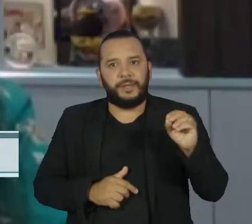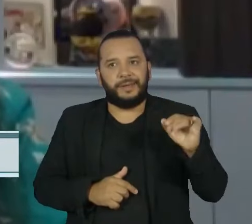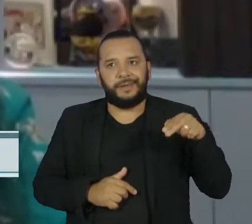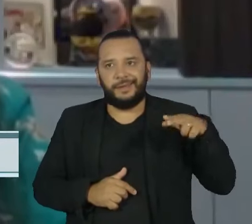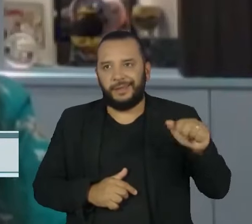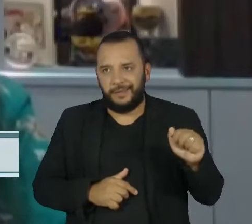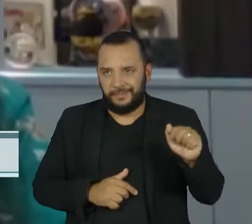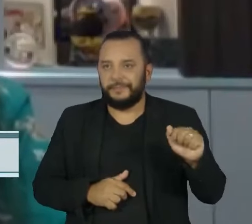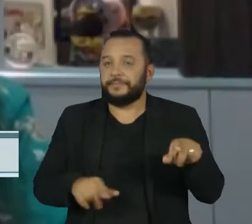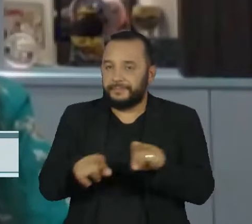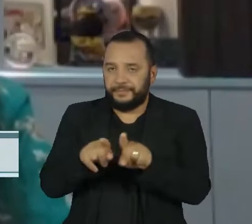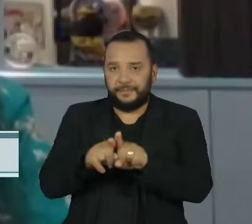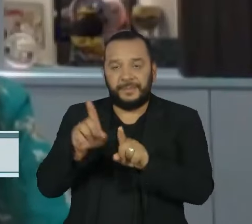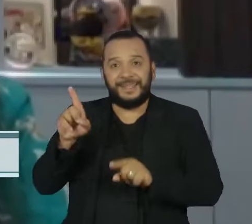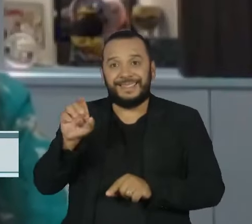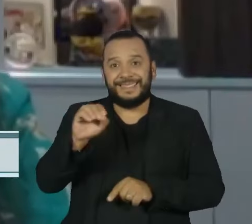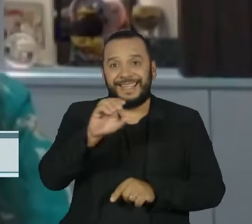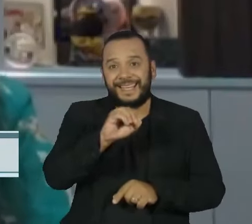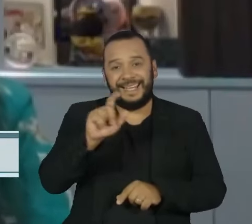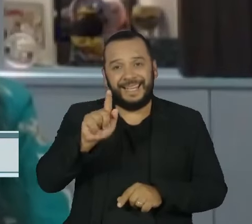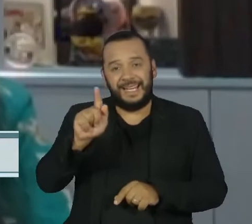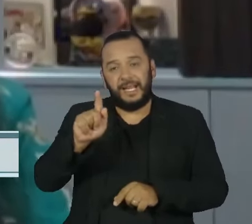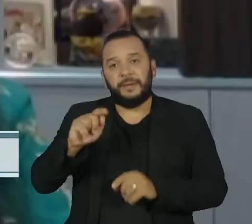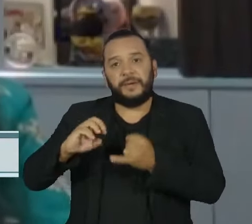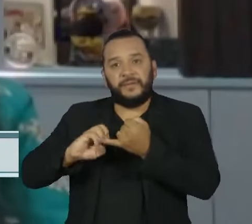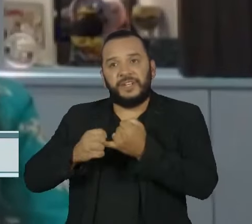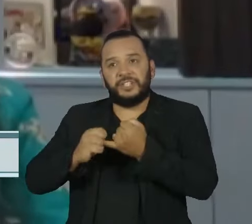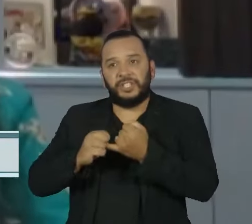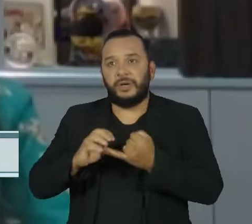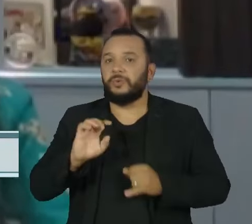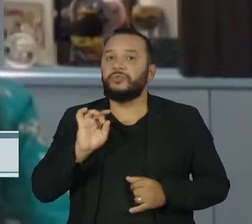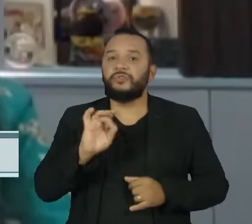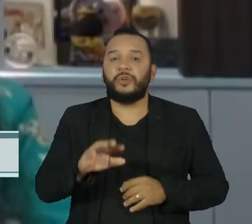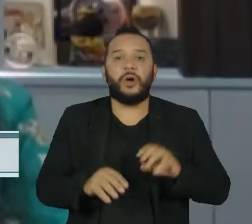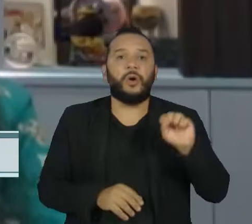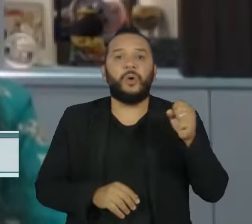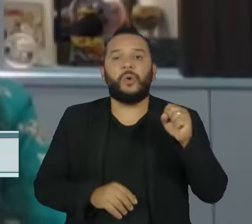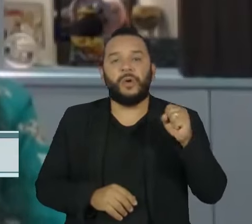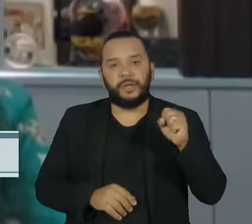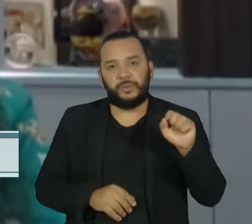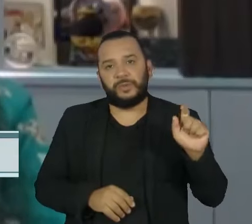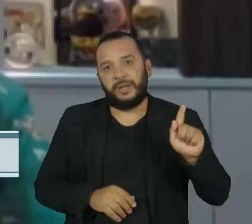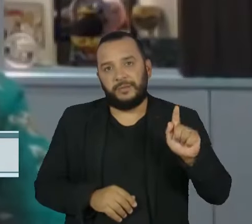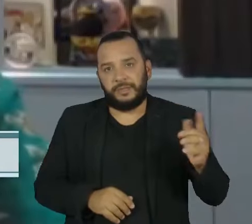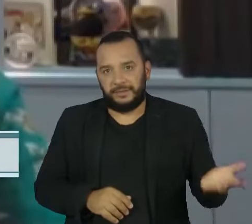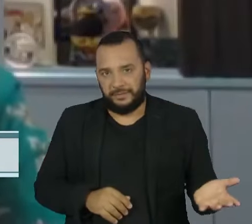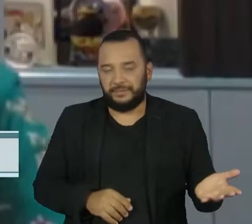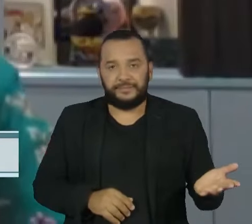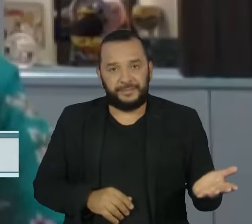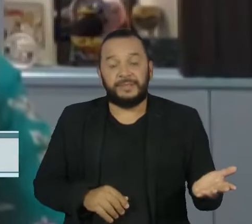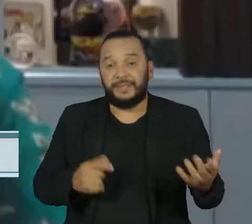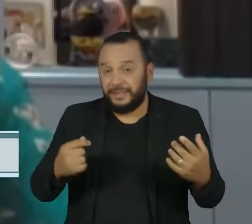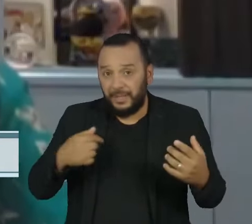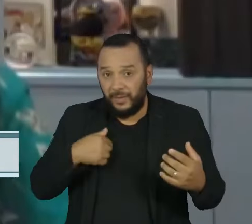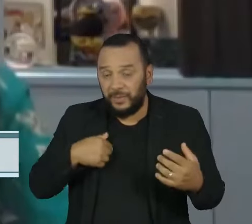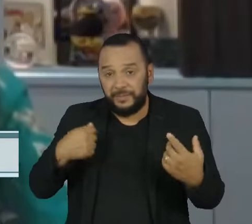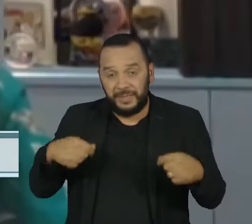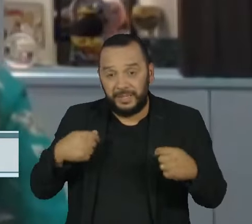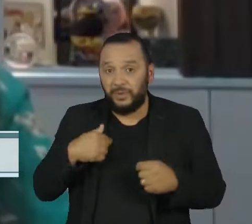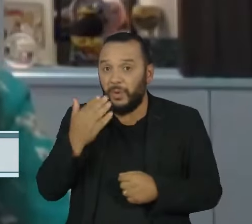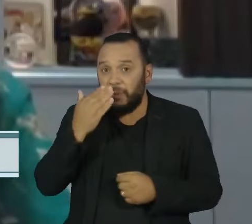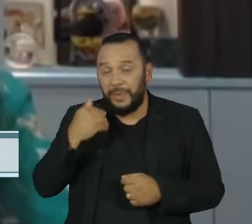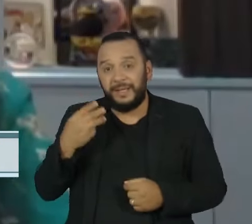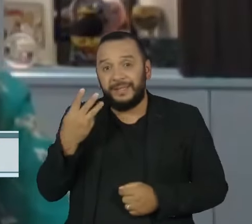de feijão eu tenho só oito então para eu consumir a mesma quantidade de proteína vou ter que comer mais ou menos